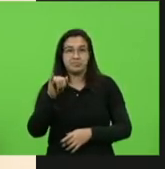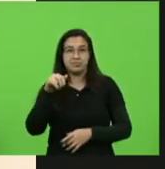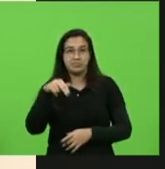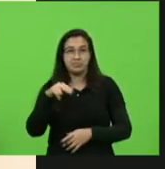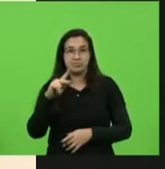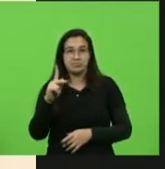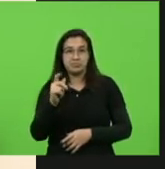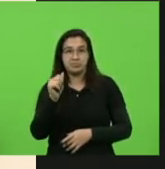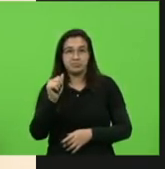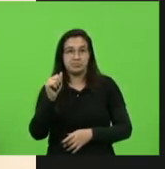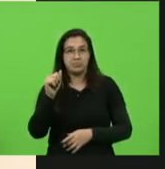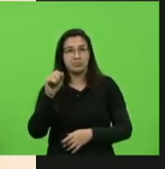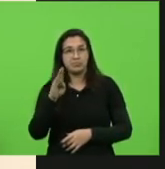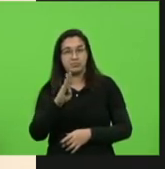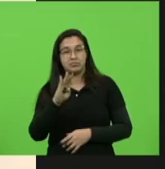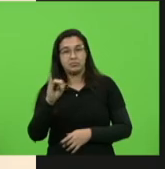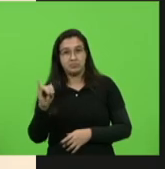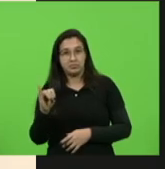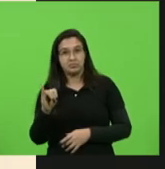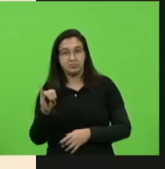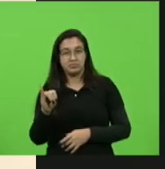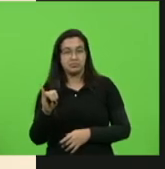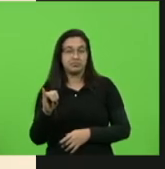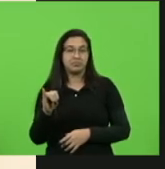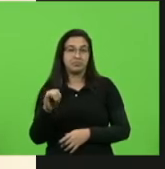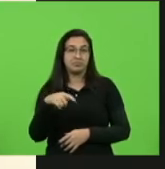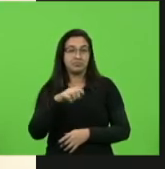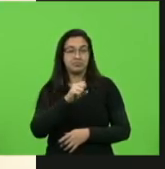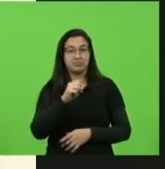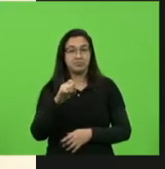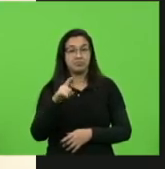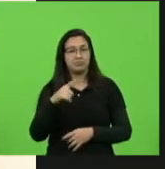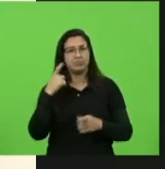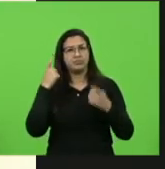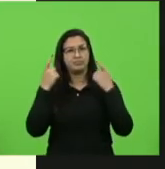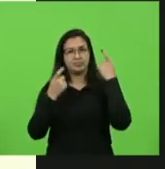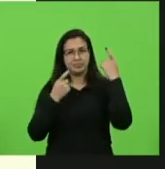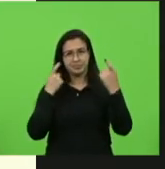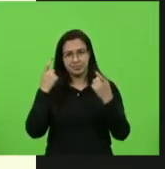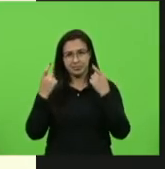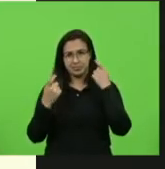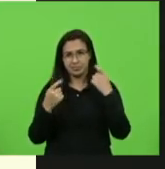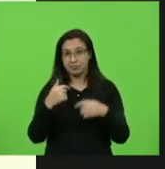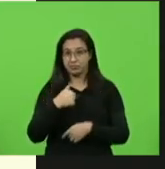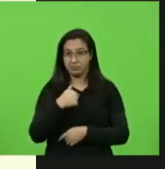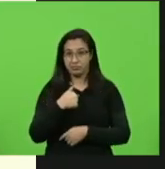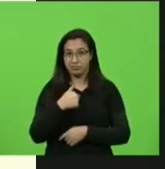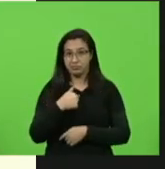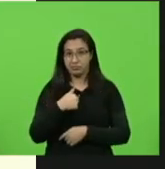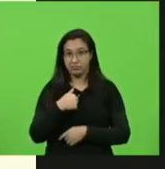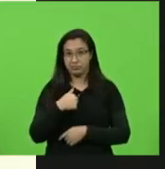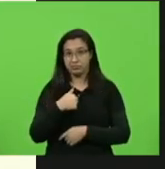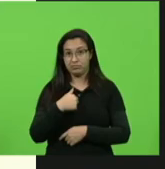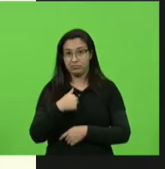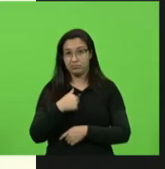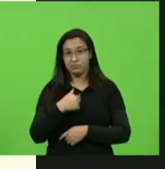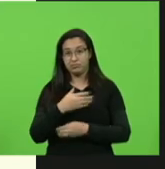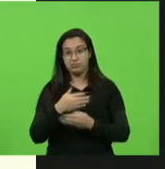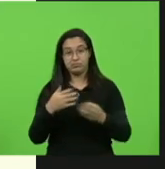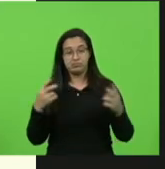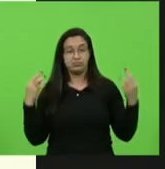catarinense. E é uma preocupação muito grande desse deputado e do trade turístico